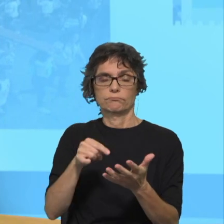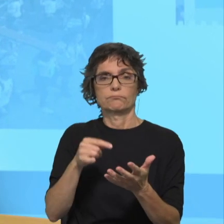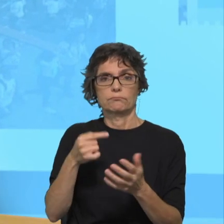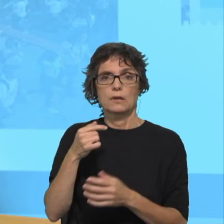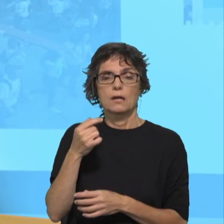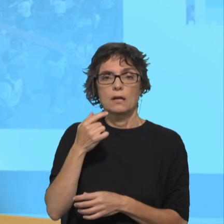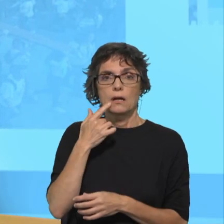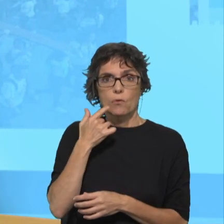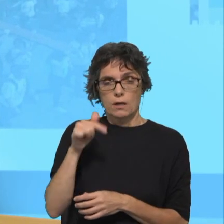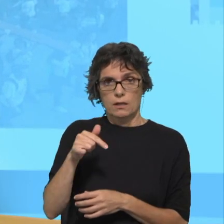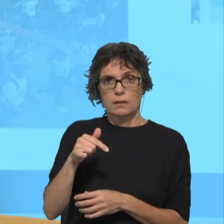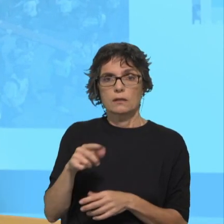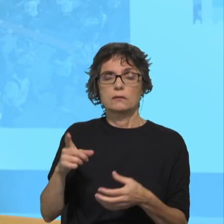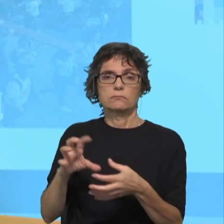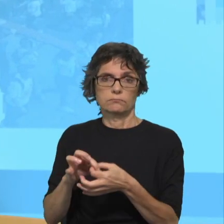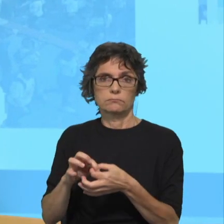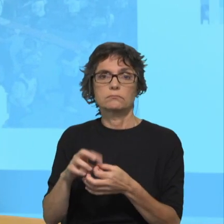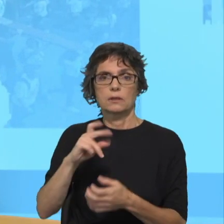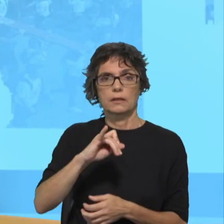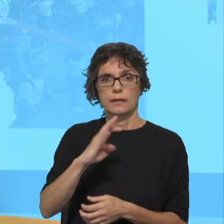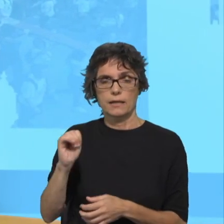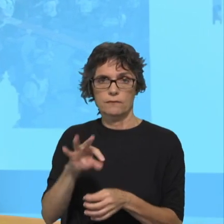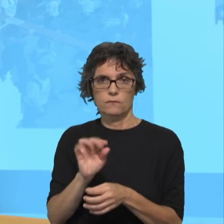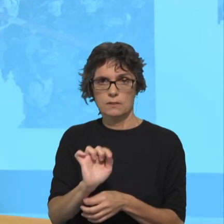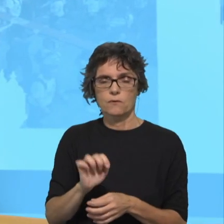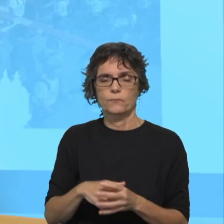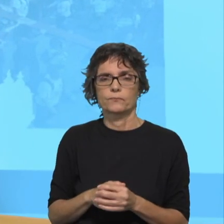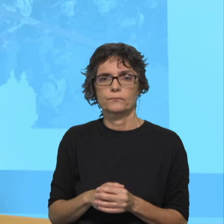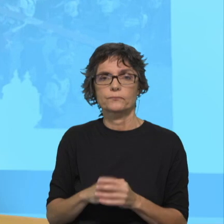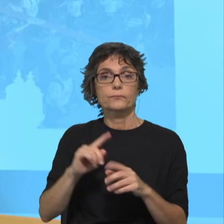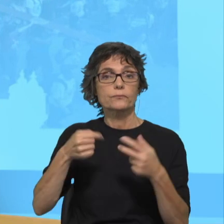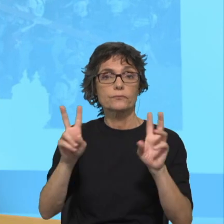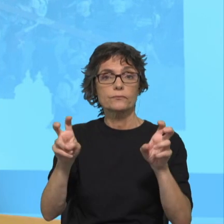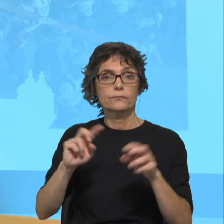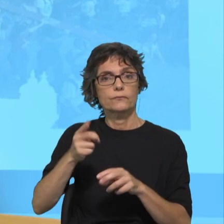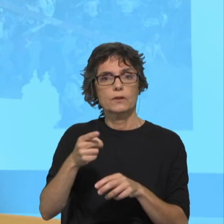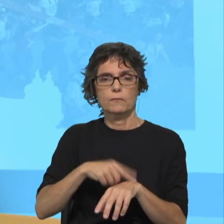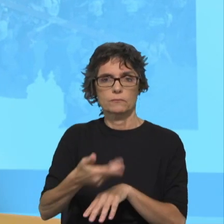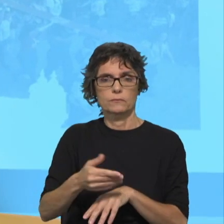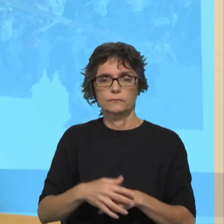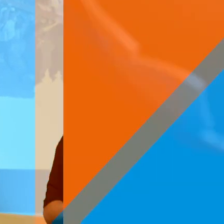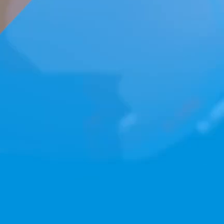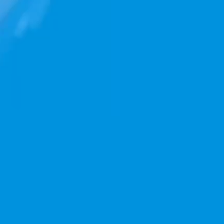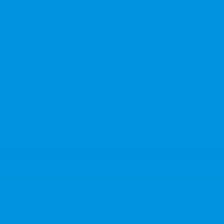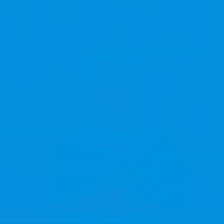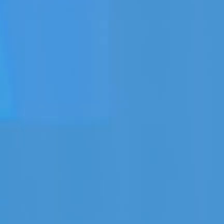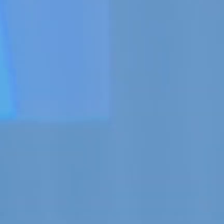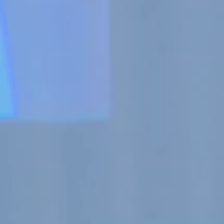numa parceria de facto com a Fundação Ajuda à Igreja que Sofre. Agora, outros temas que marcam a atualidade.